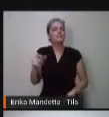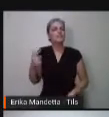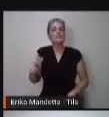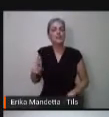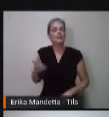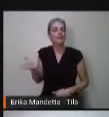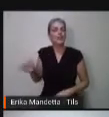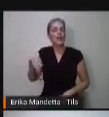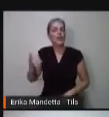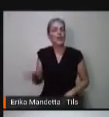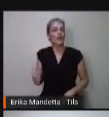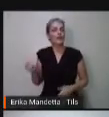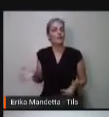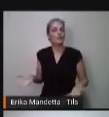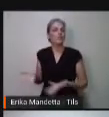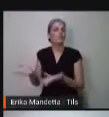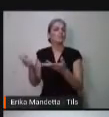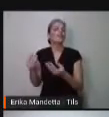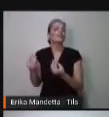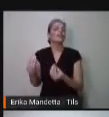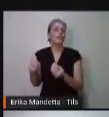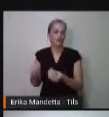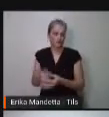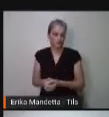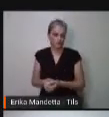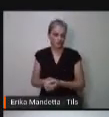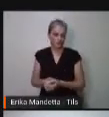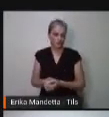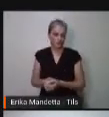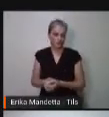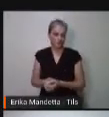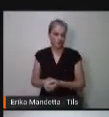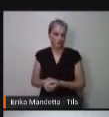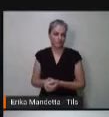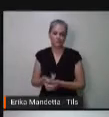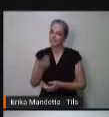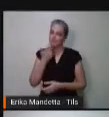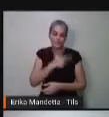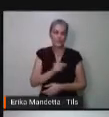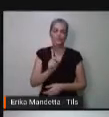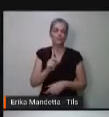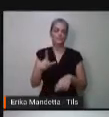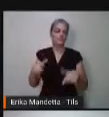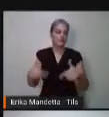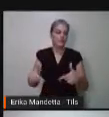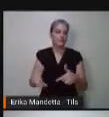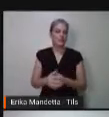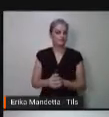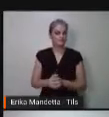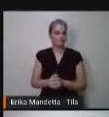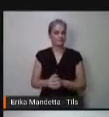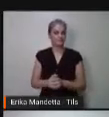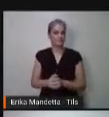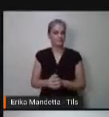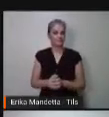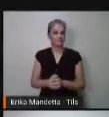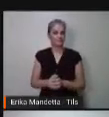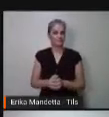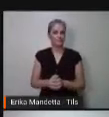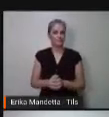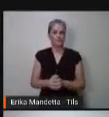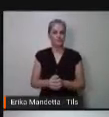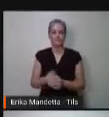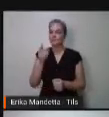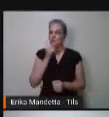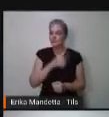as pessoas com deficiência não chegam a ter um vínculo empregatício, não chegam a ter vínculos